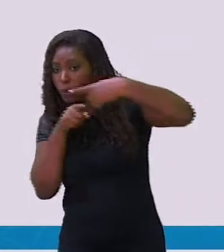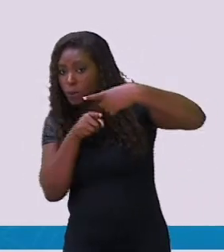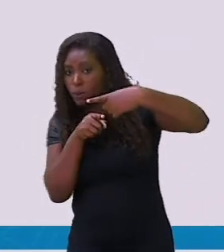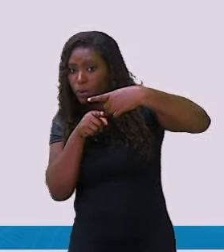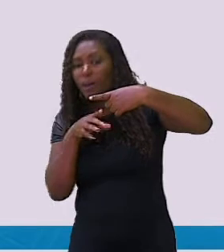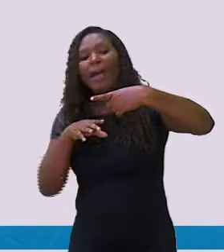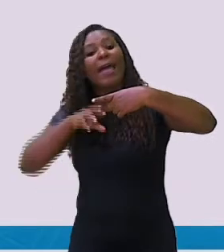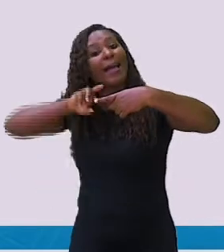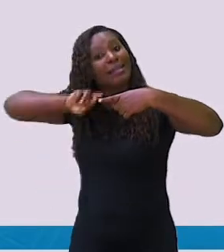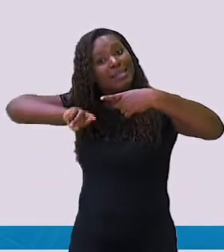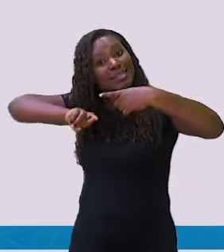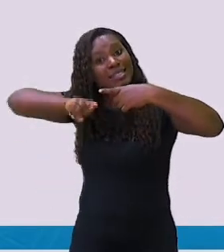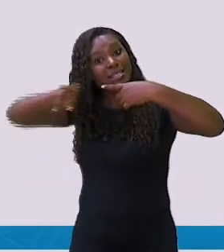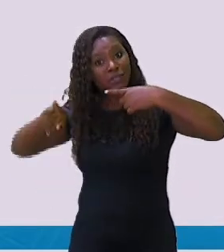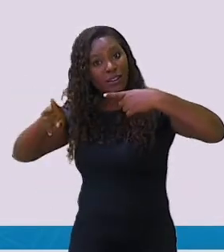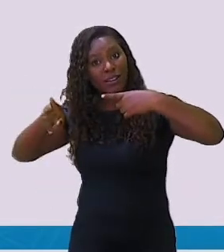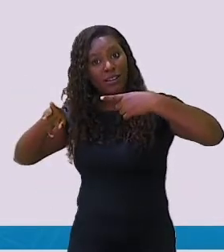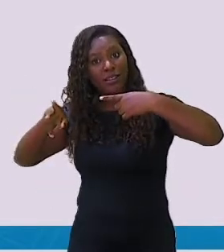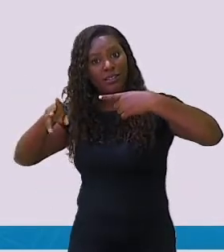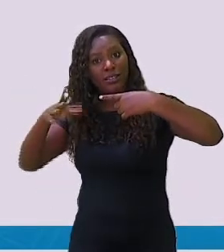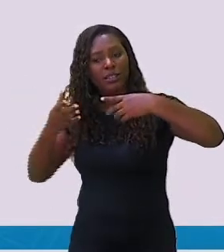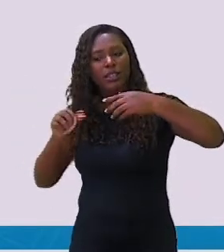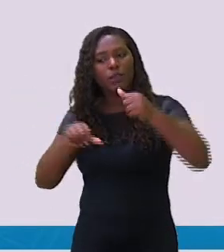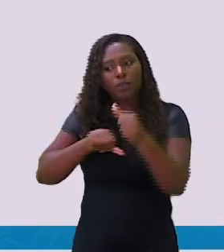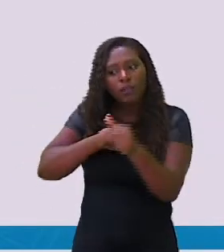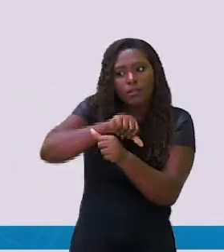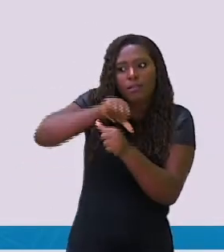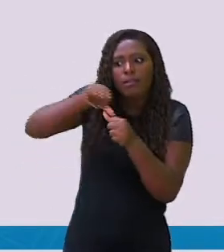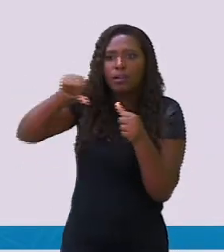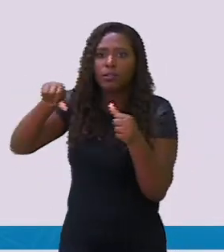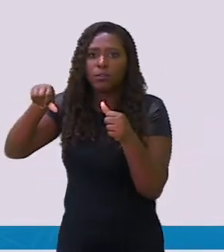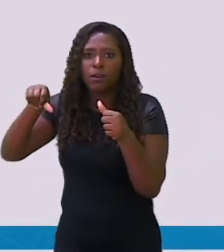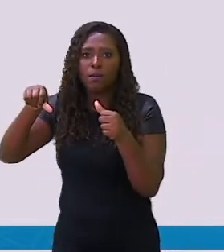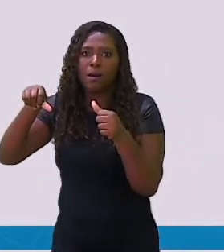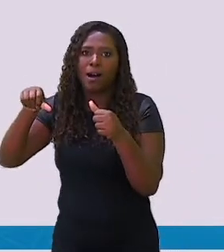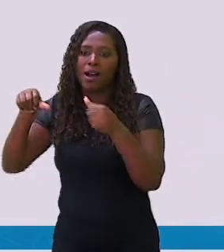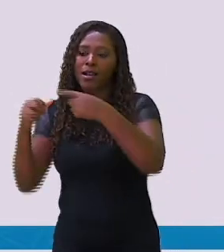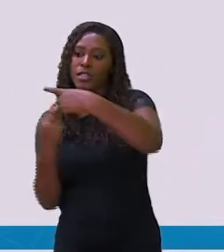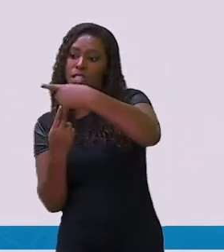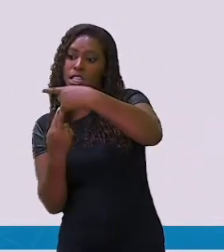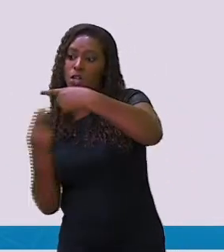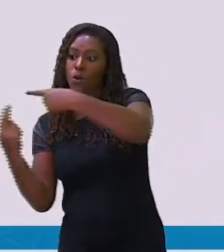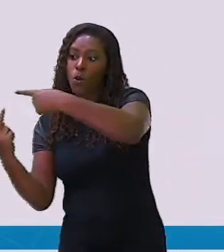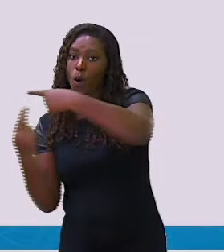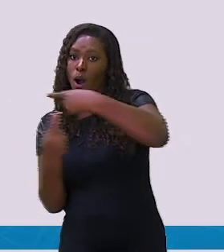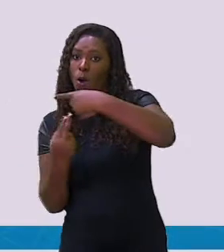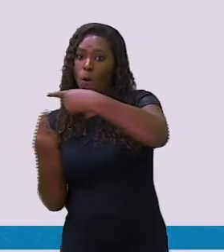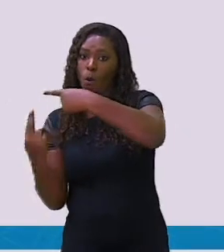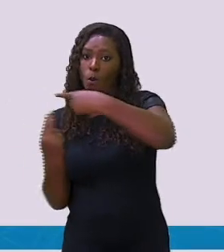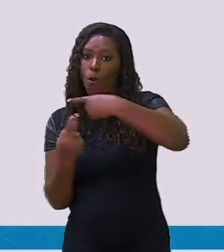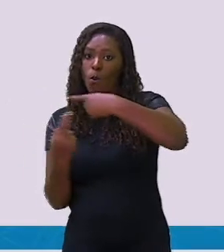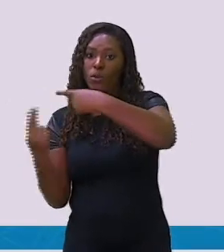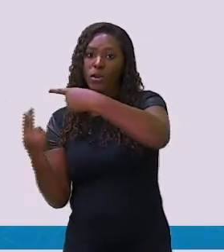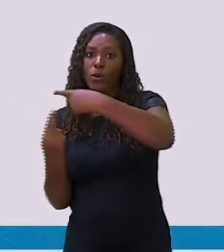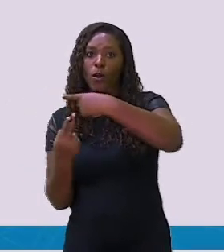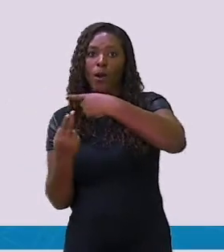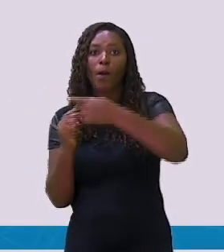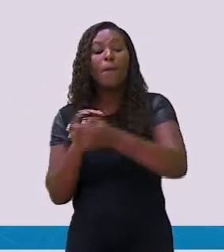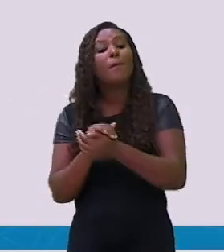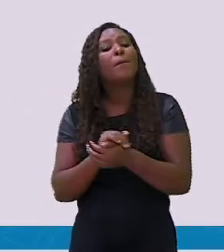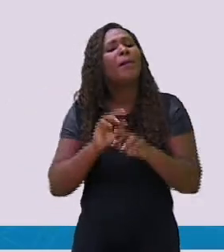eu tenho que transformá-los em denominadores iguais para eu resolver só desçam